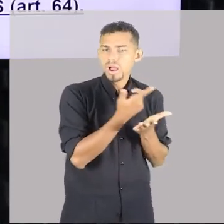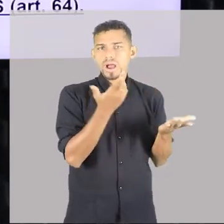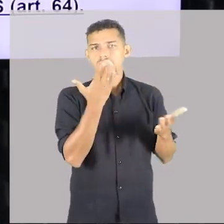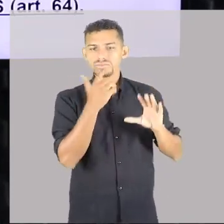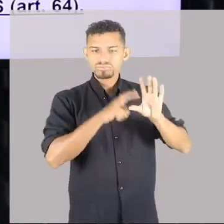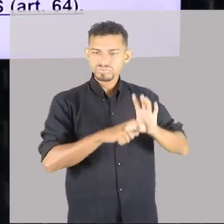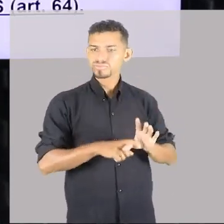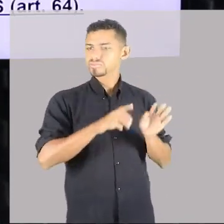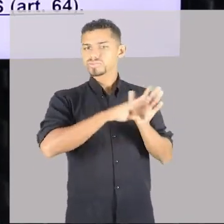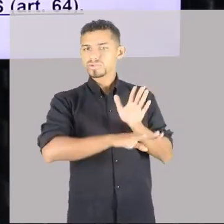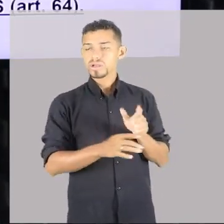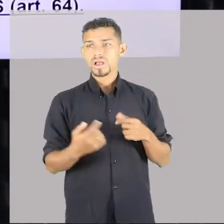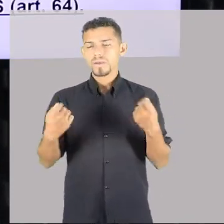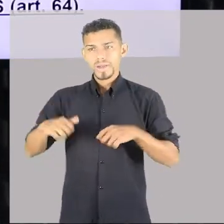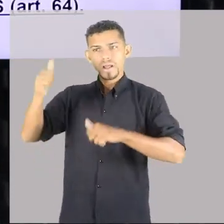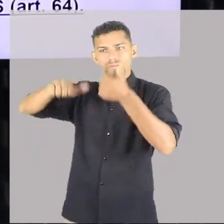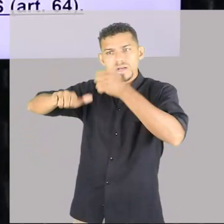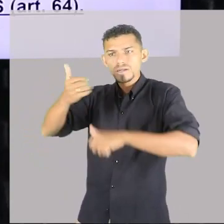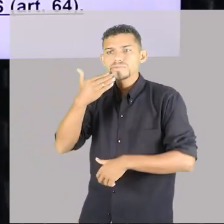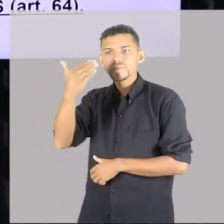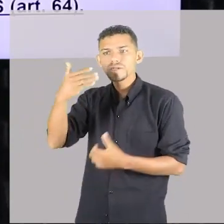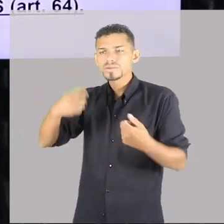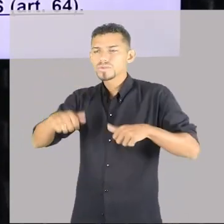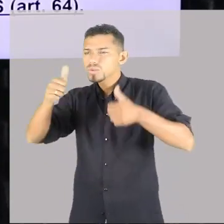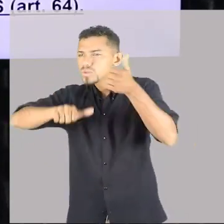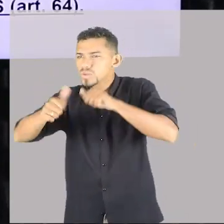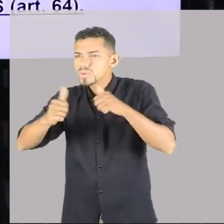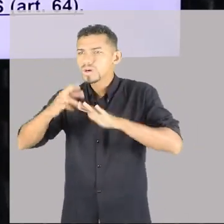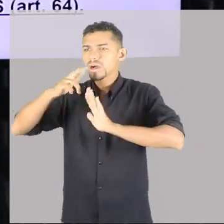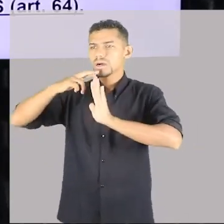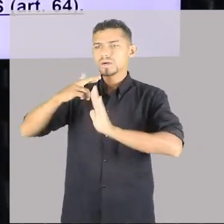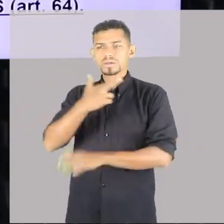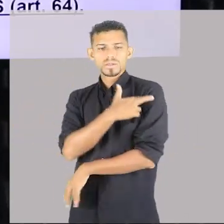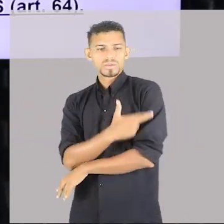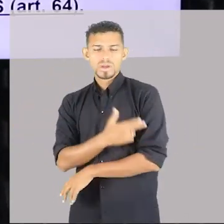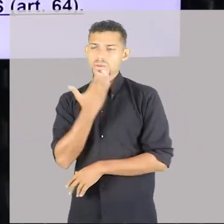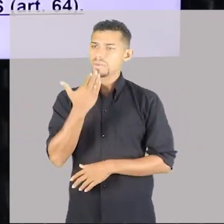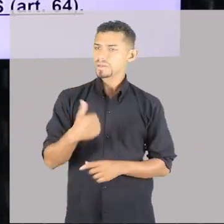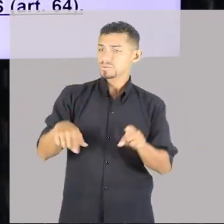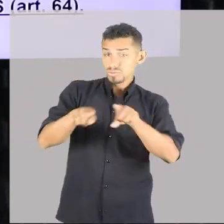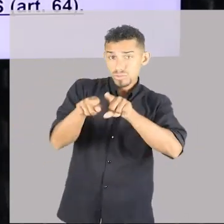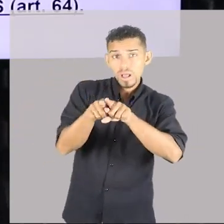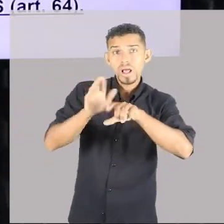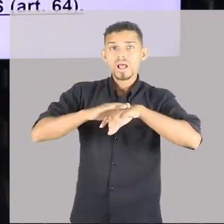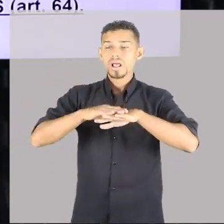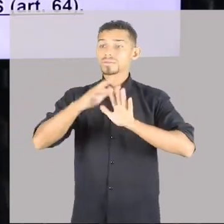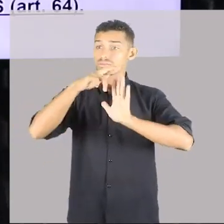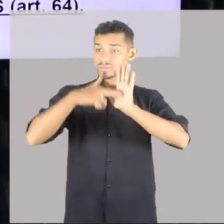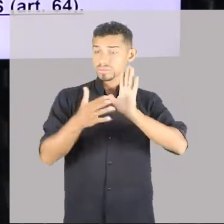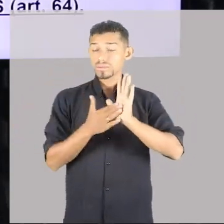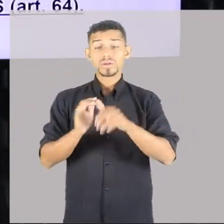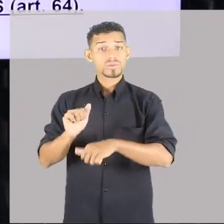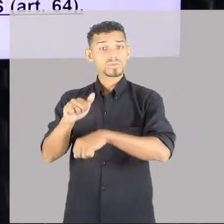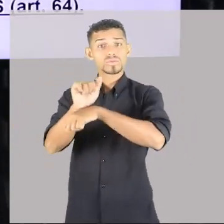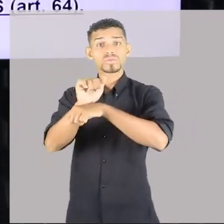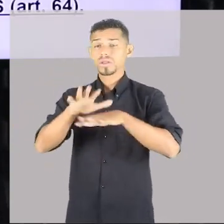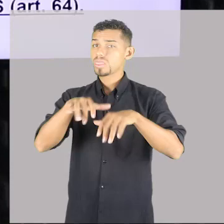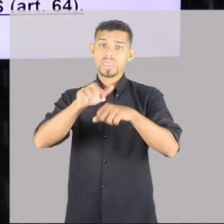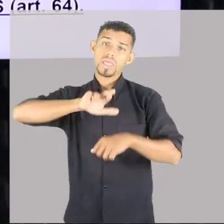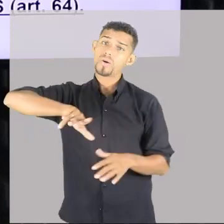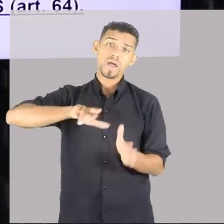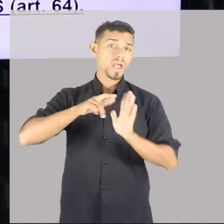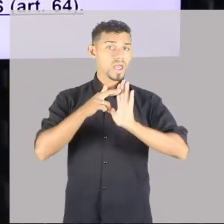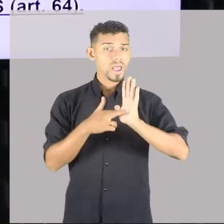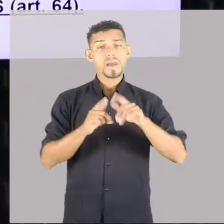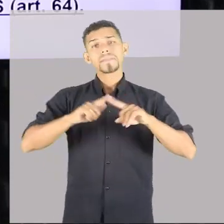por instância superior, ele pede que seja reavaliado no seu recurso e ele pode pedir excepcionalmente um efeito suspensivo, que não é regra, mas